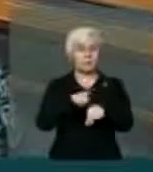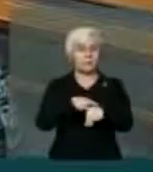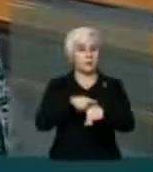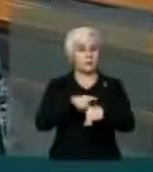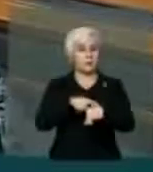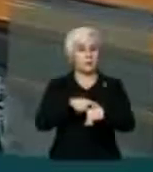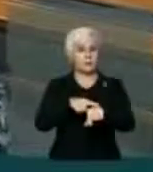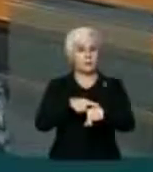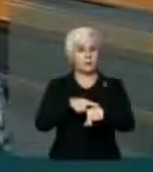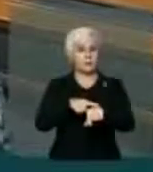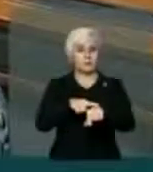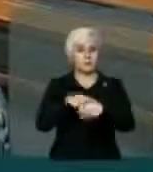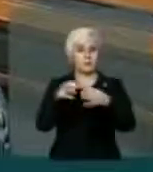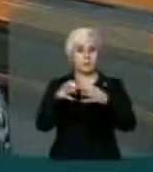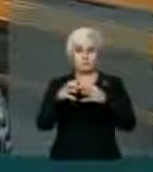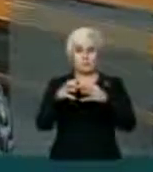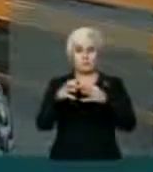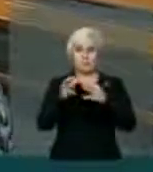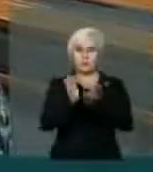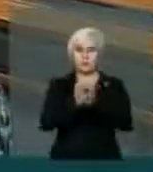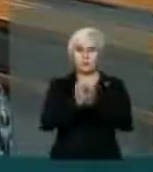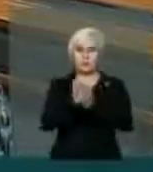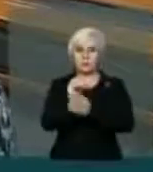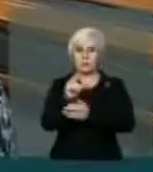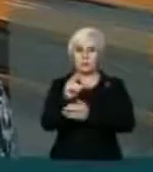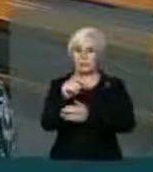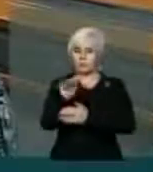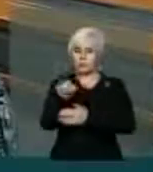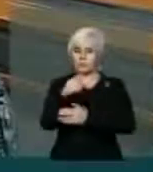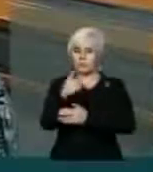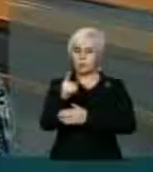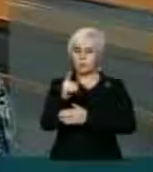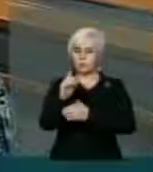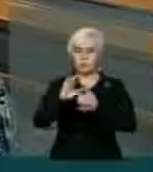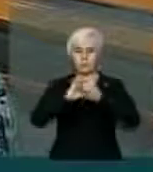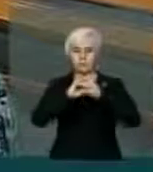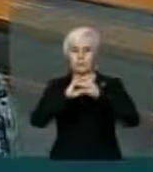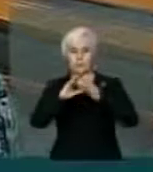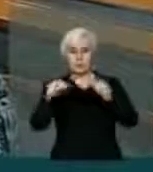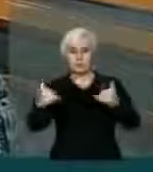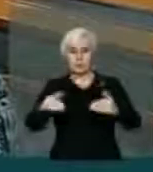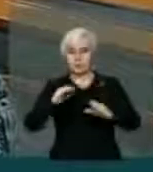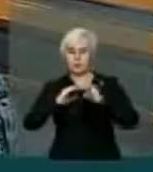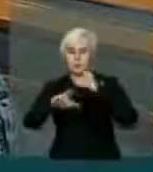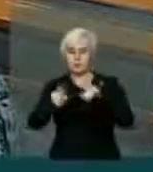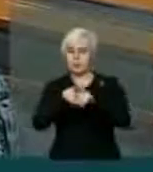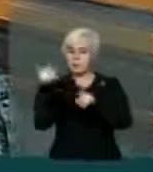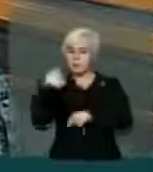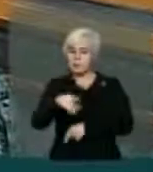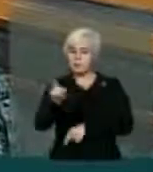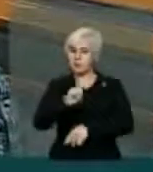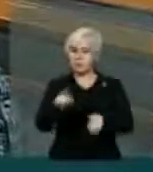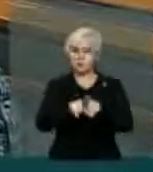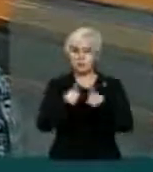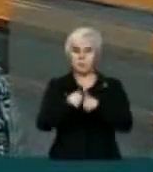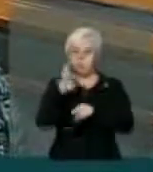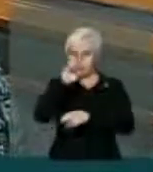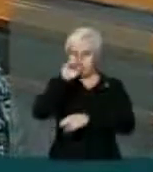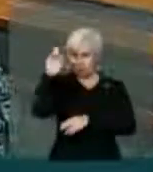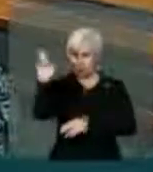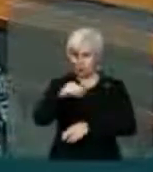houve a presença do órgão concedente, que era o Ministério das Comunicações, nem pela sua autoridade maior, o